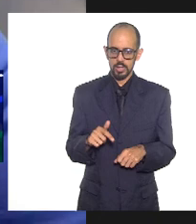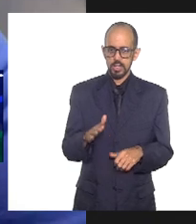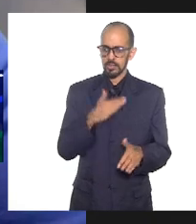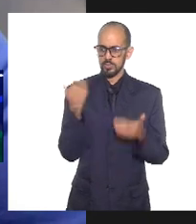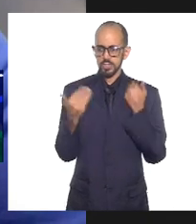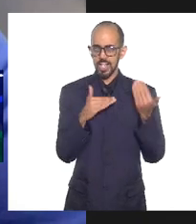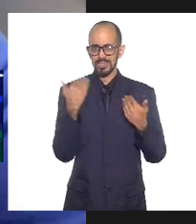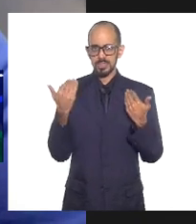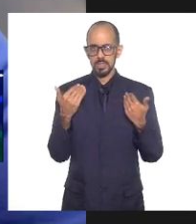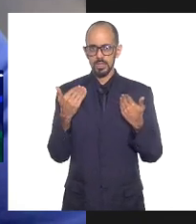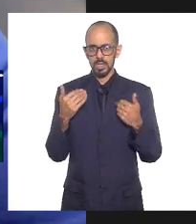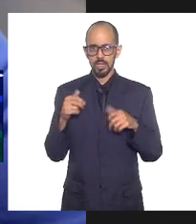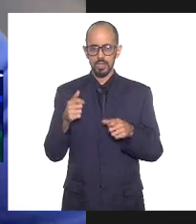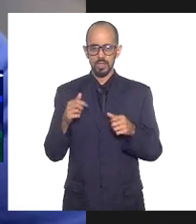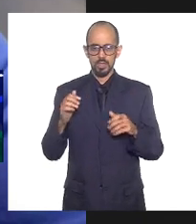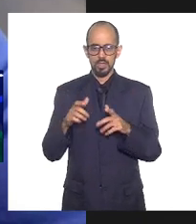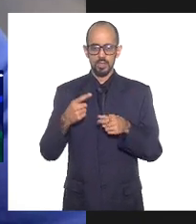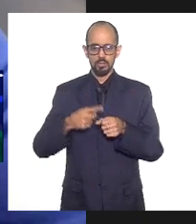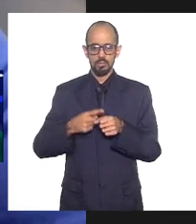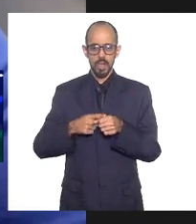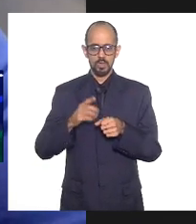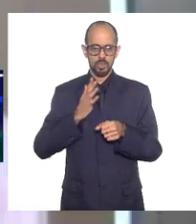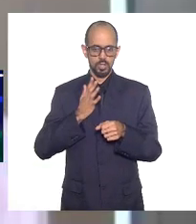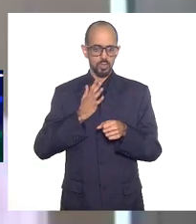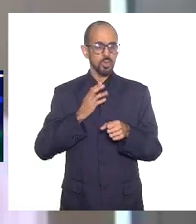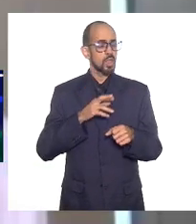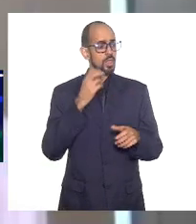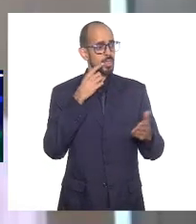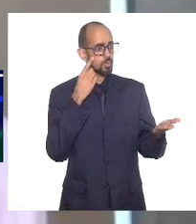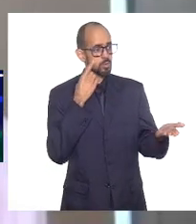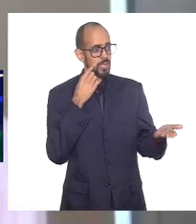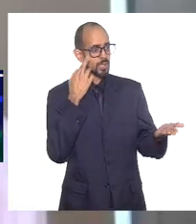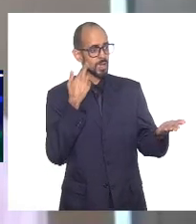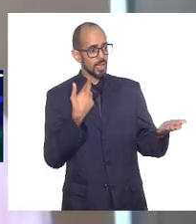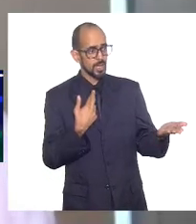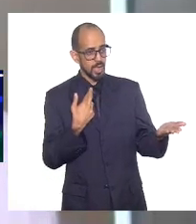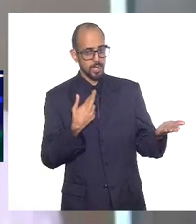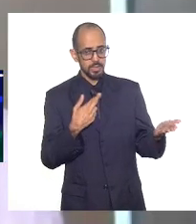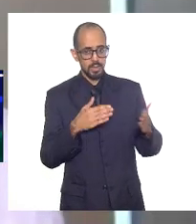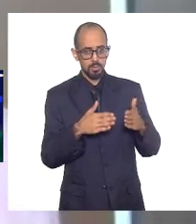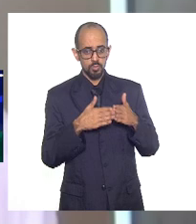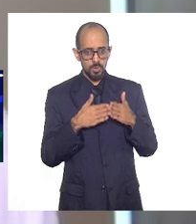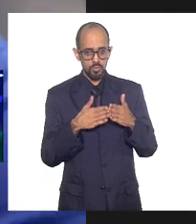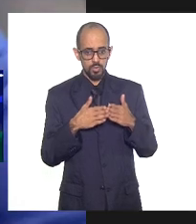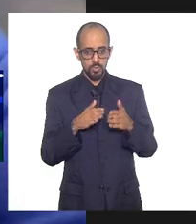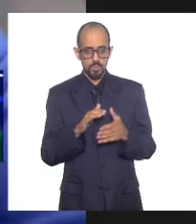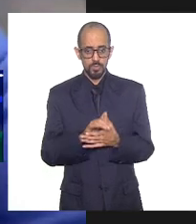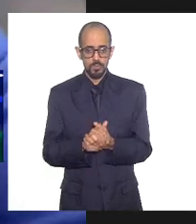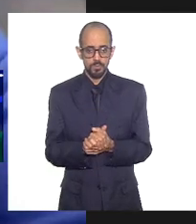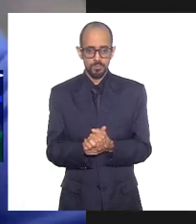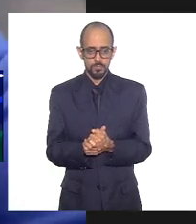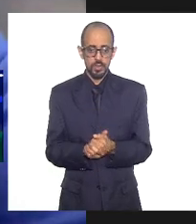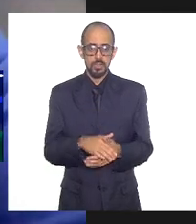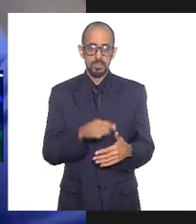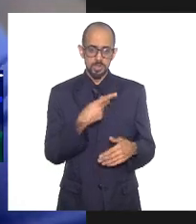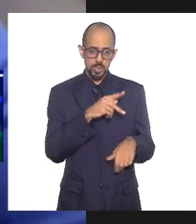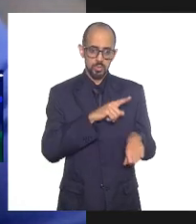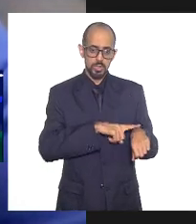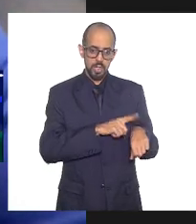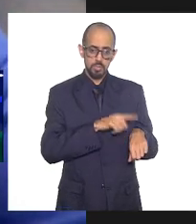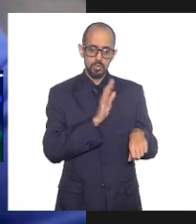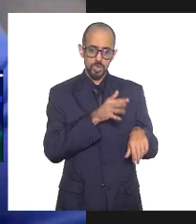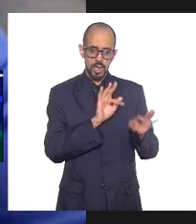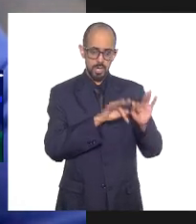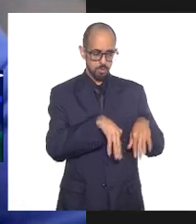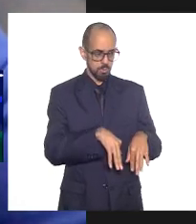classe média alta. Não deputada existe. Renata, por quê? Pois Renata, não, senhora presidenta, concluindo. É que seu tempo já estourou.